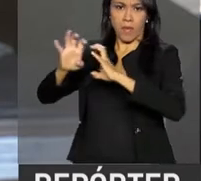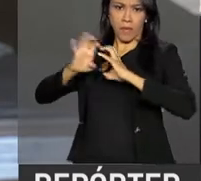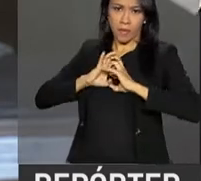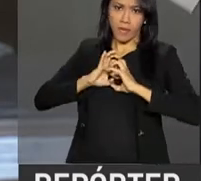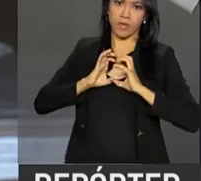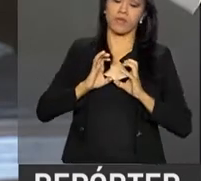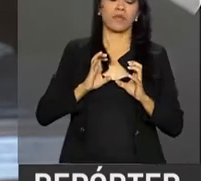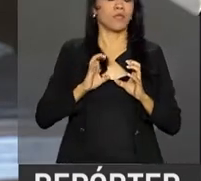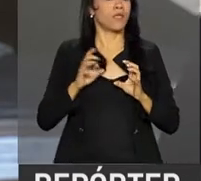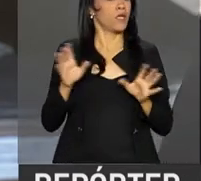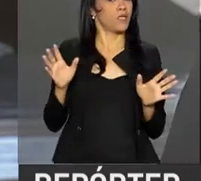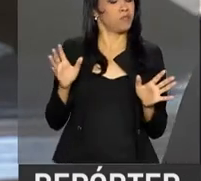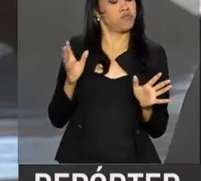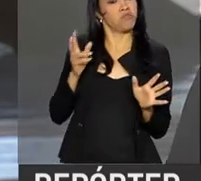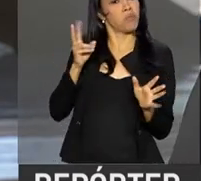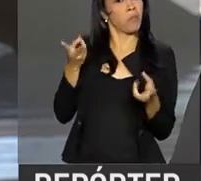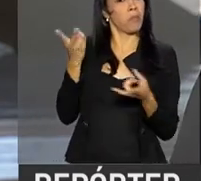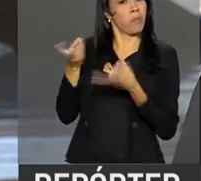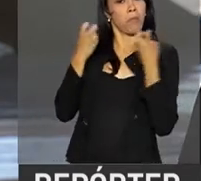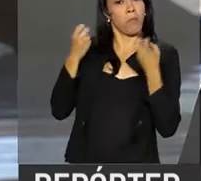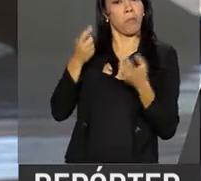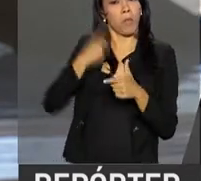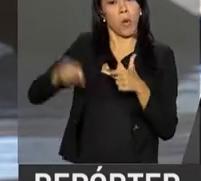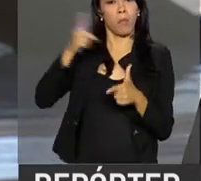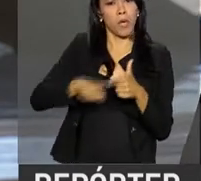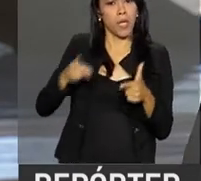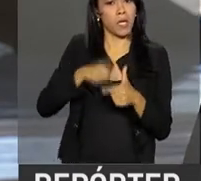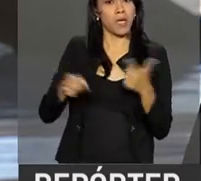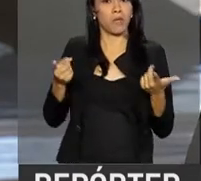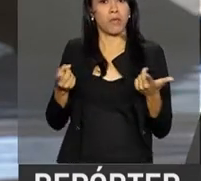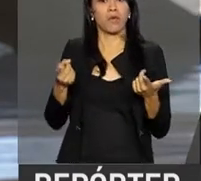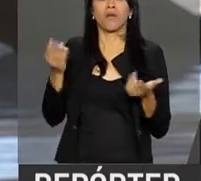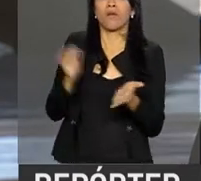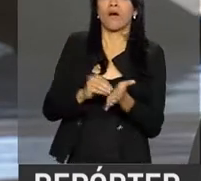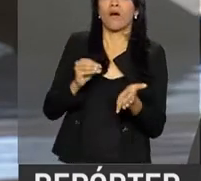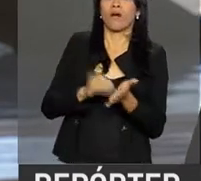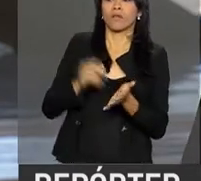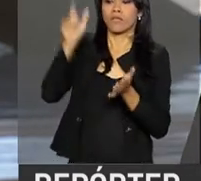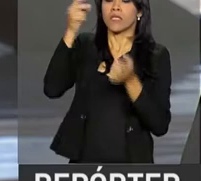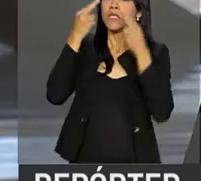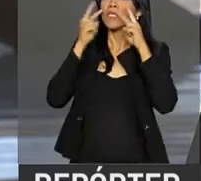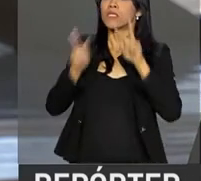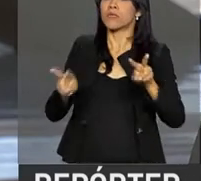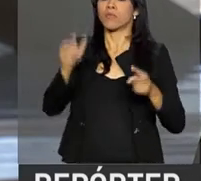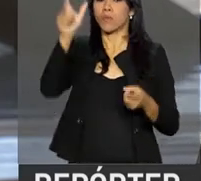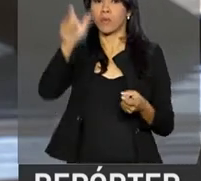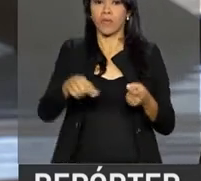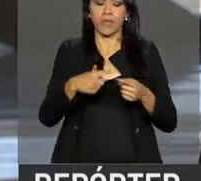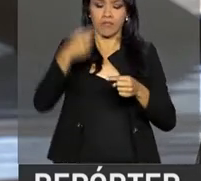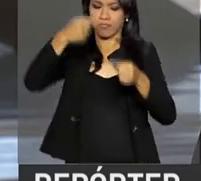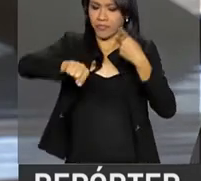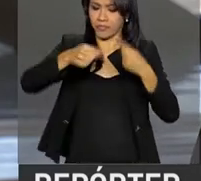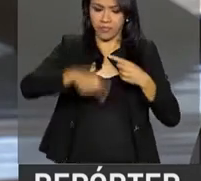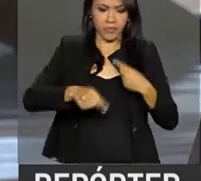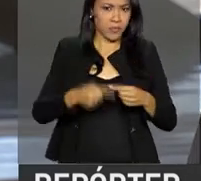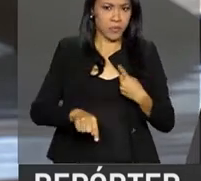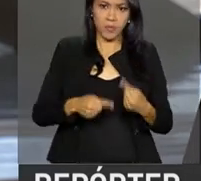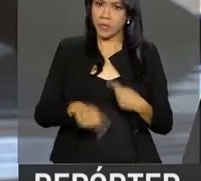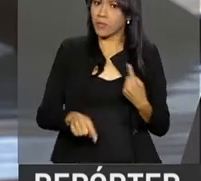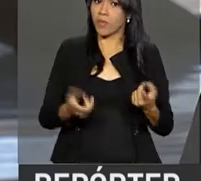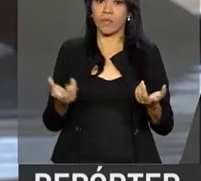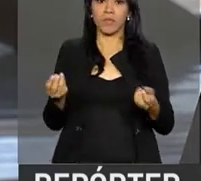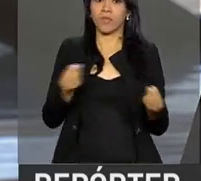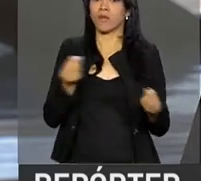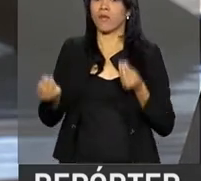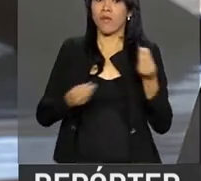finge não ver problemas de falta de credibilidade de testemunhas a ausência de nexo e incoerências produzidas